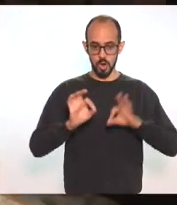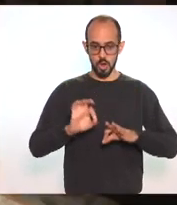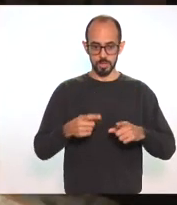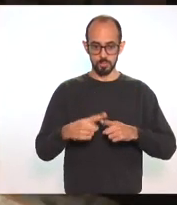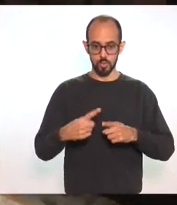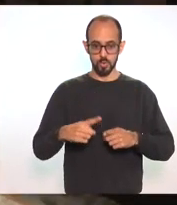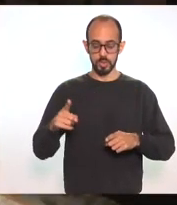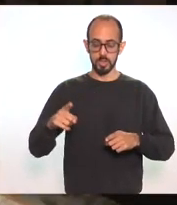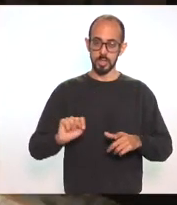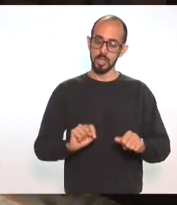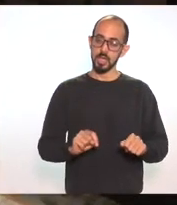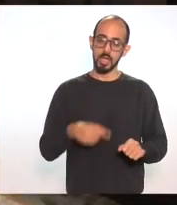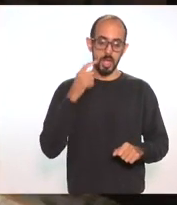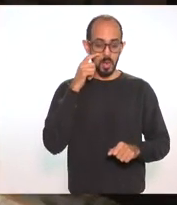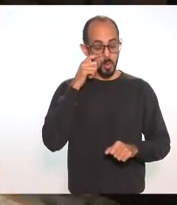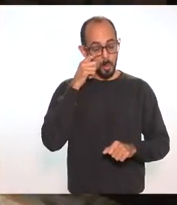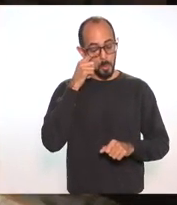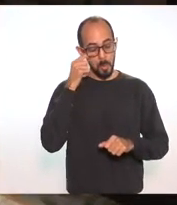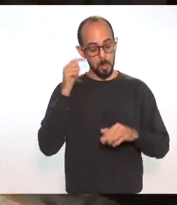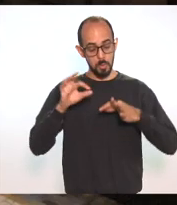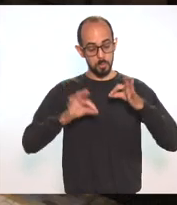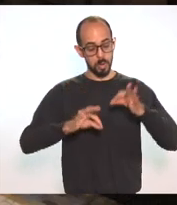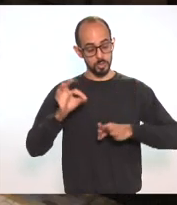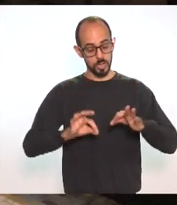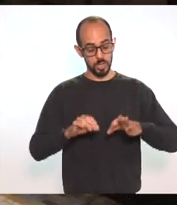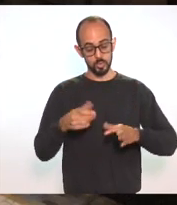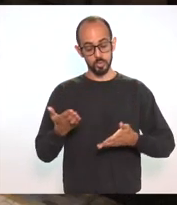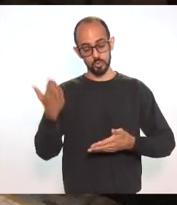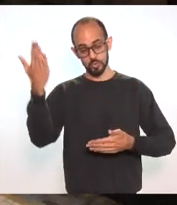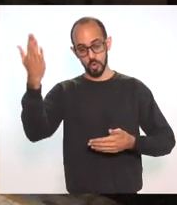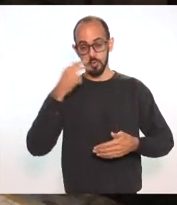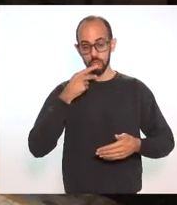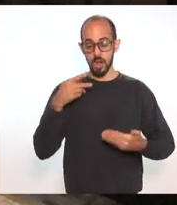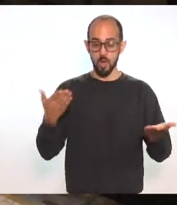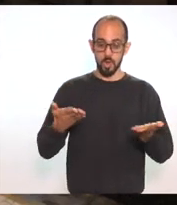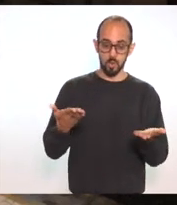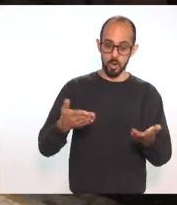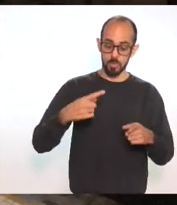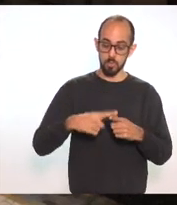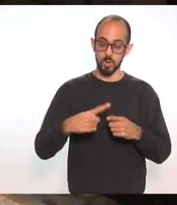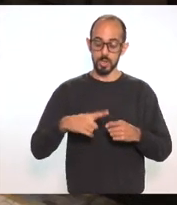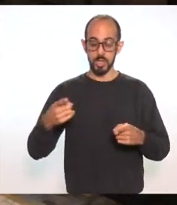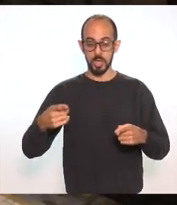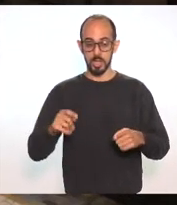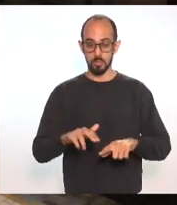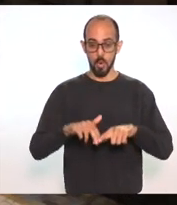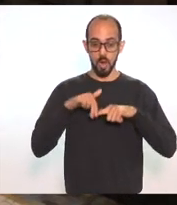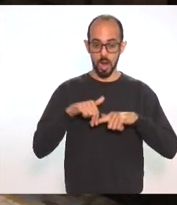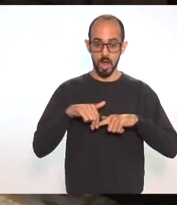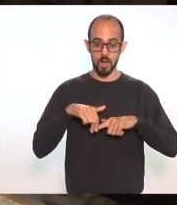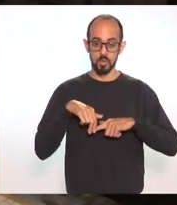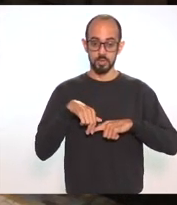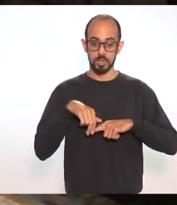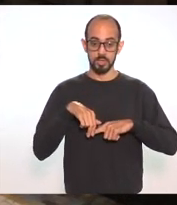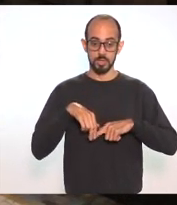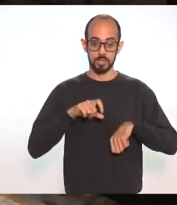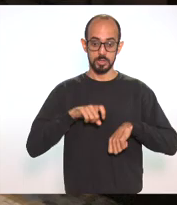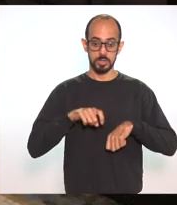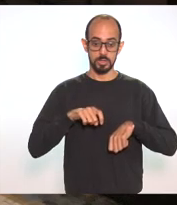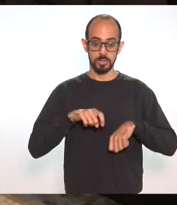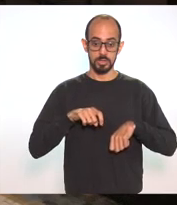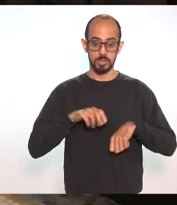por conta desse projeto que Vossa Excelência acabou de cantar. É, devido a esse movimento de regime de